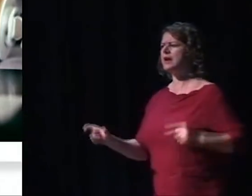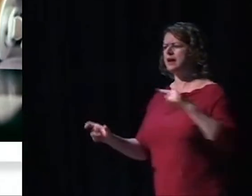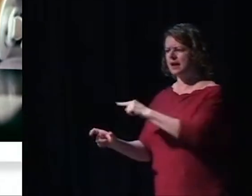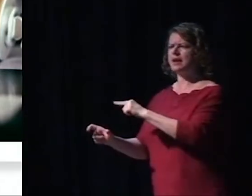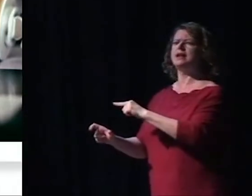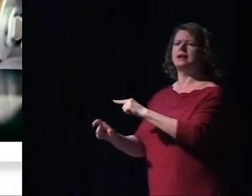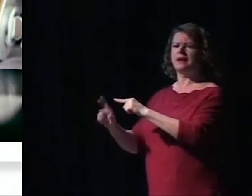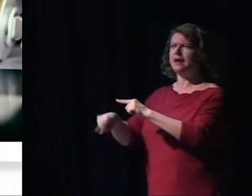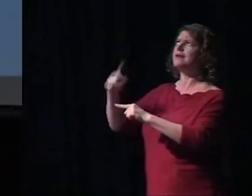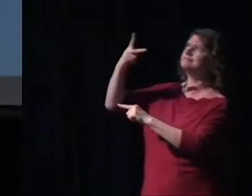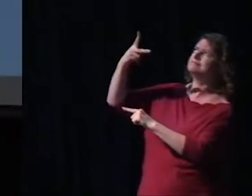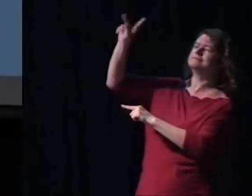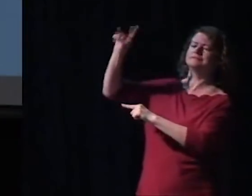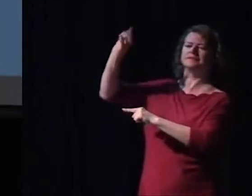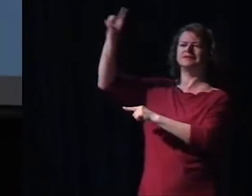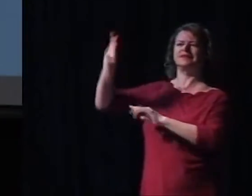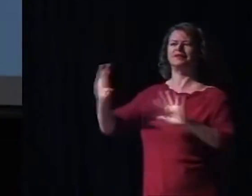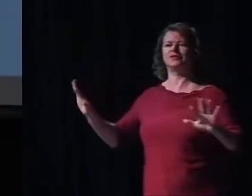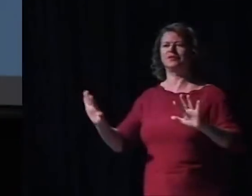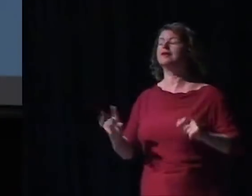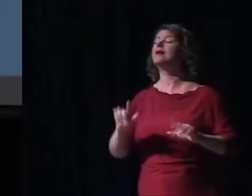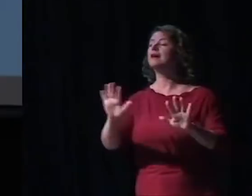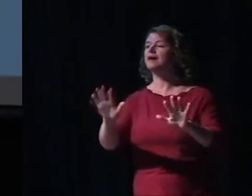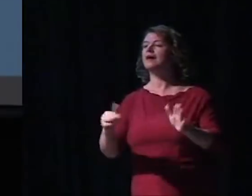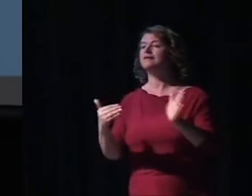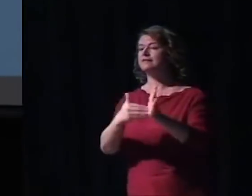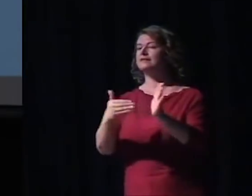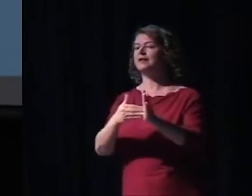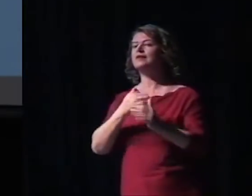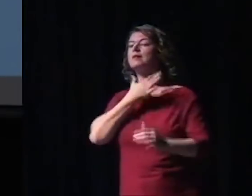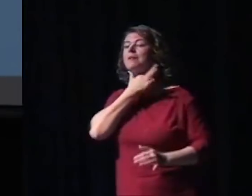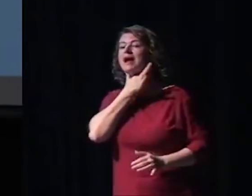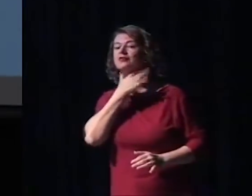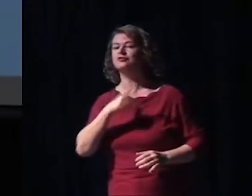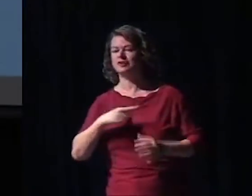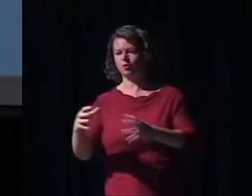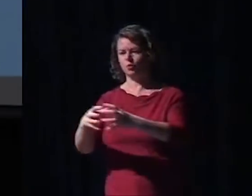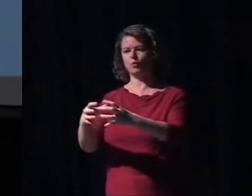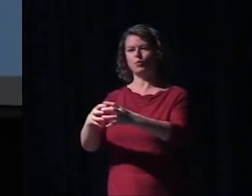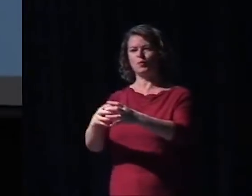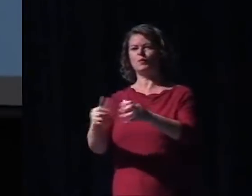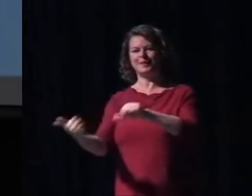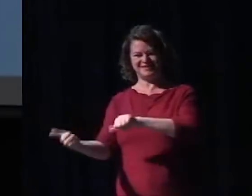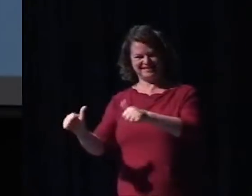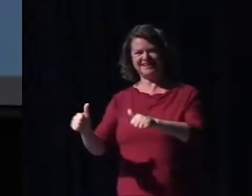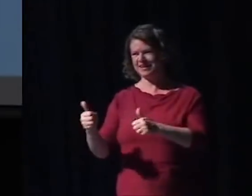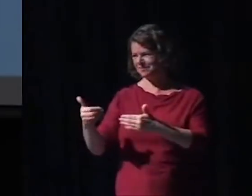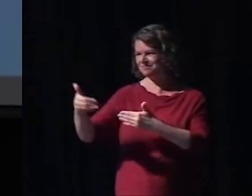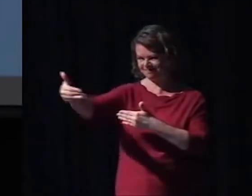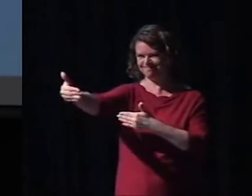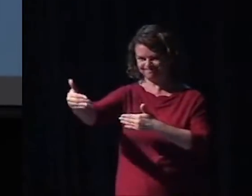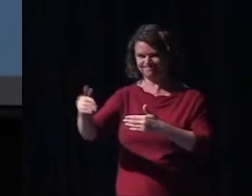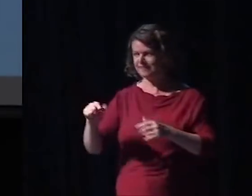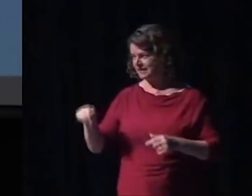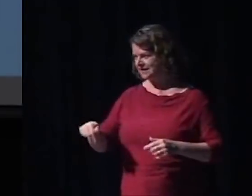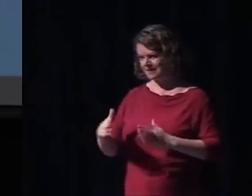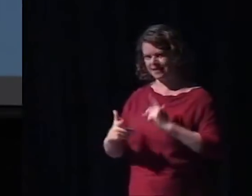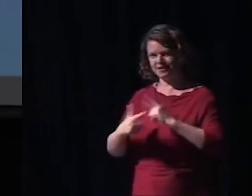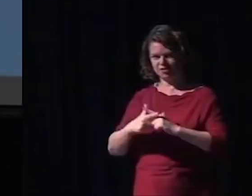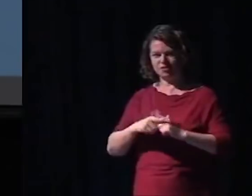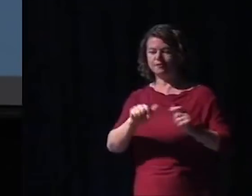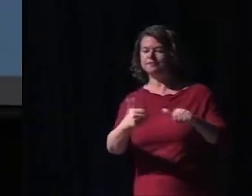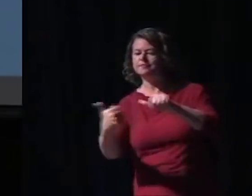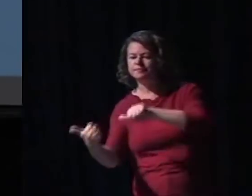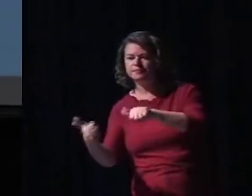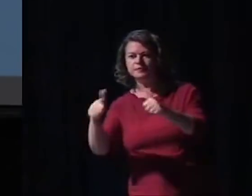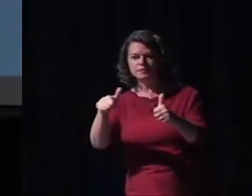mês de março. Temos uma turma grande para a gente batizar. O batismo é um símbolo externo de